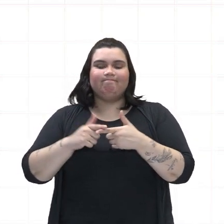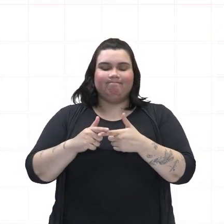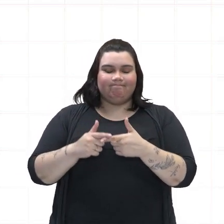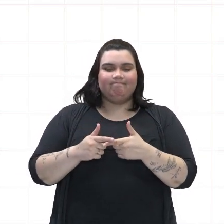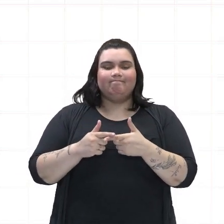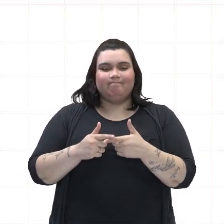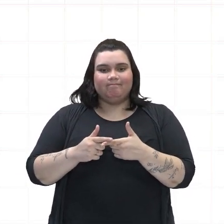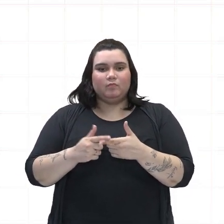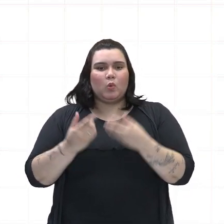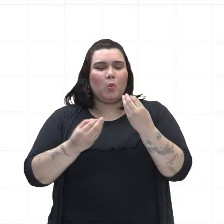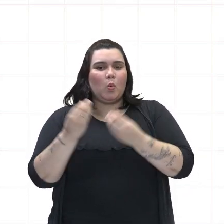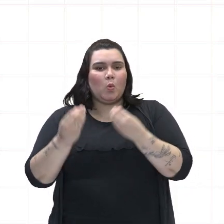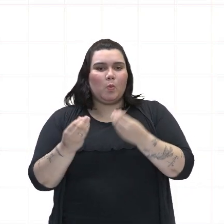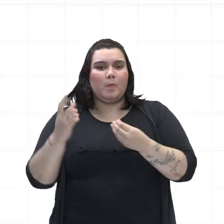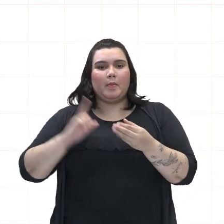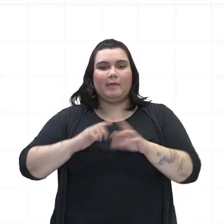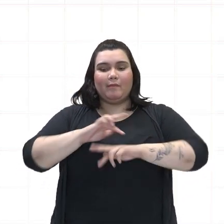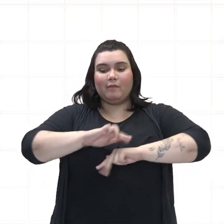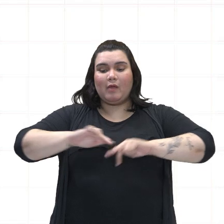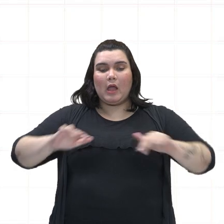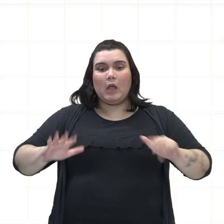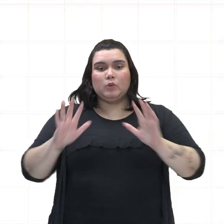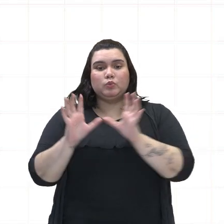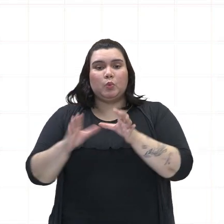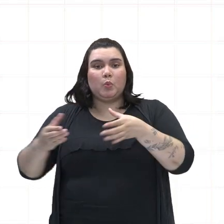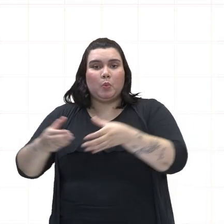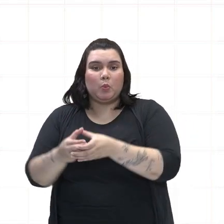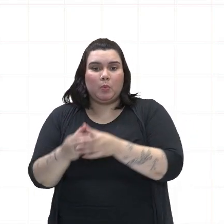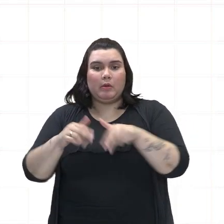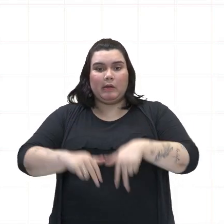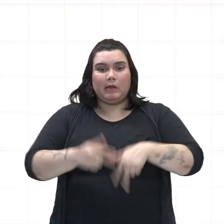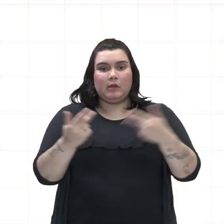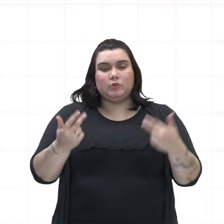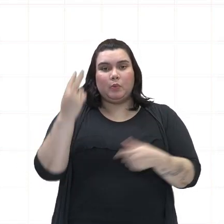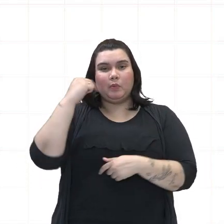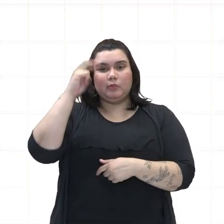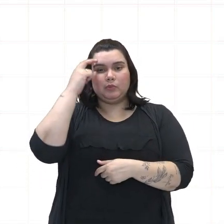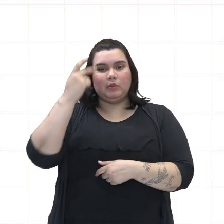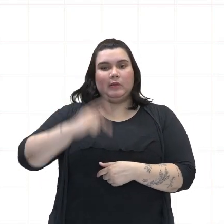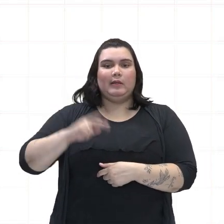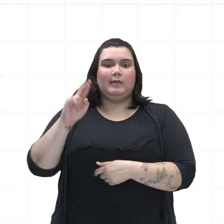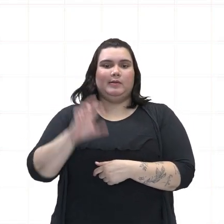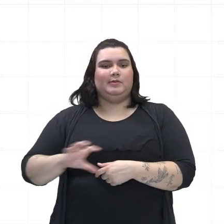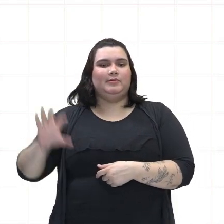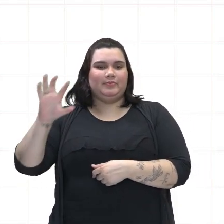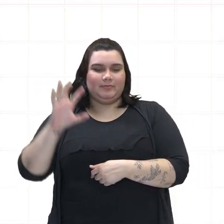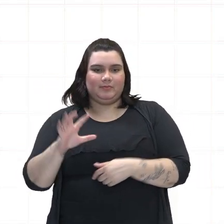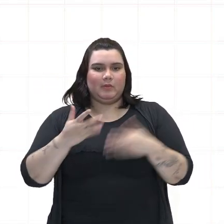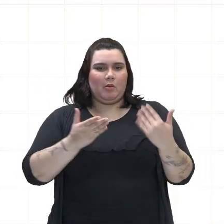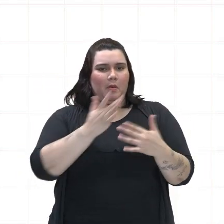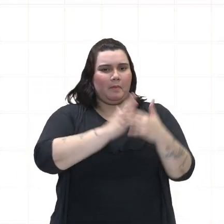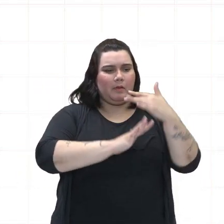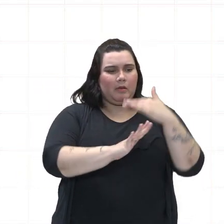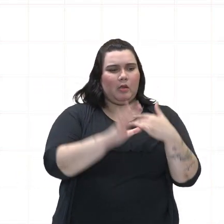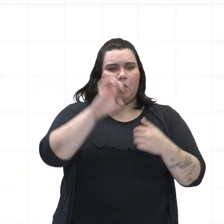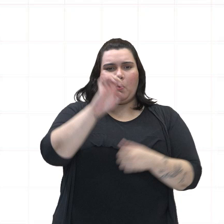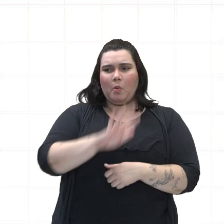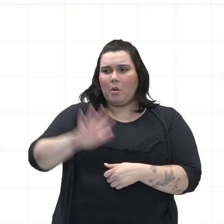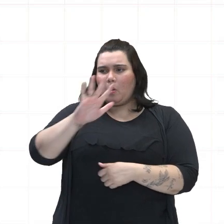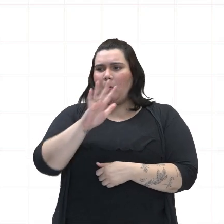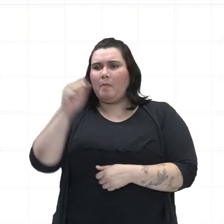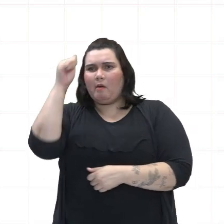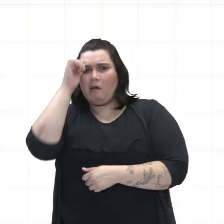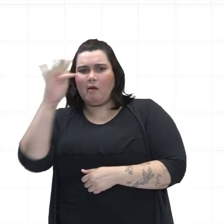impactos profundos com a integração de diferentes grupos étnicos e culturais na região. A presença de imigrantes europeus, africanos e